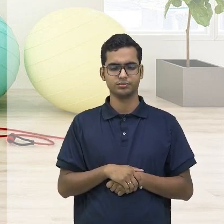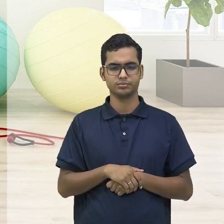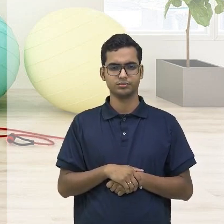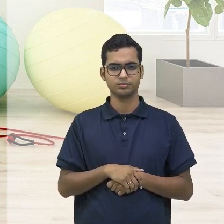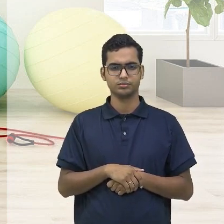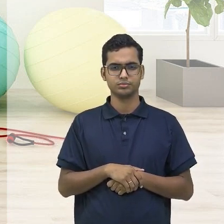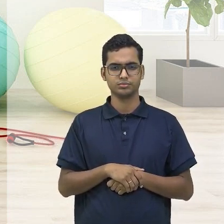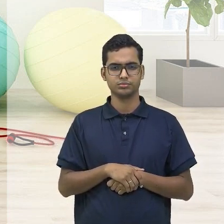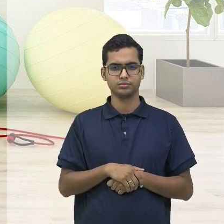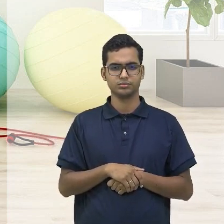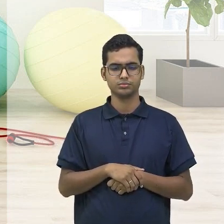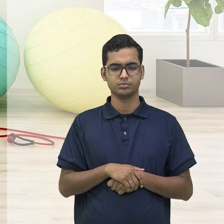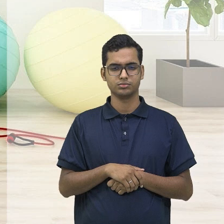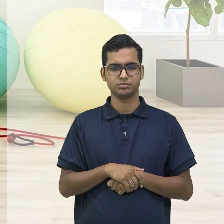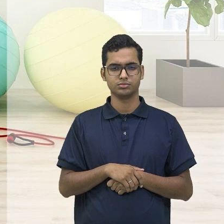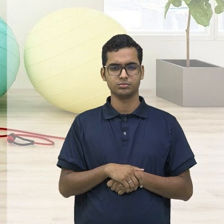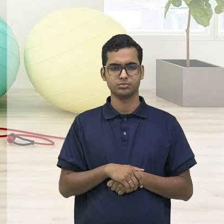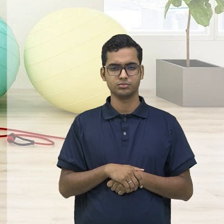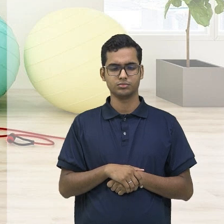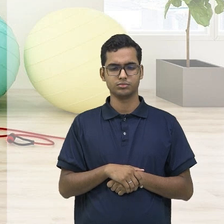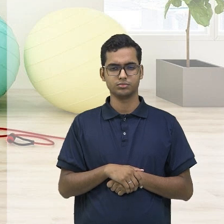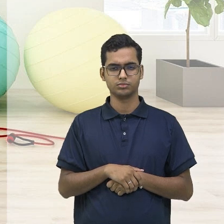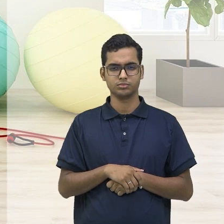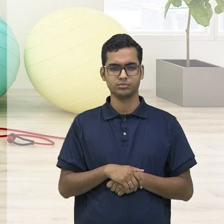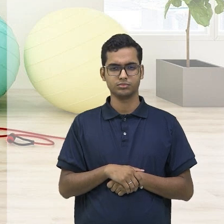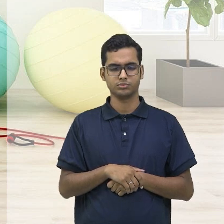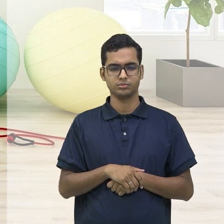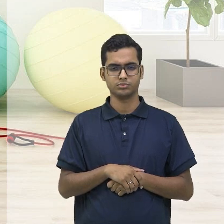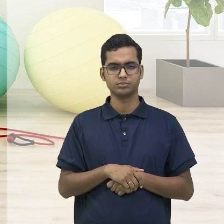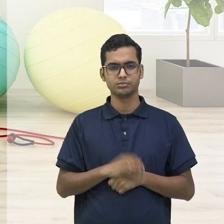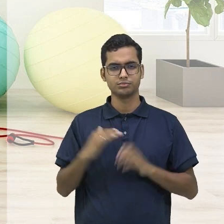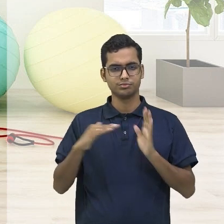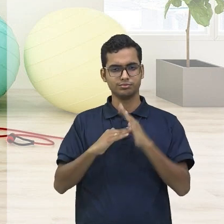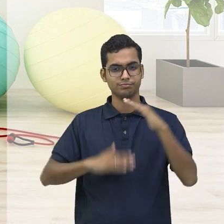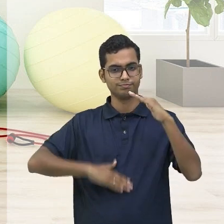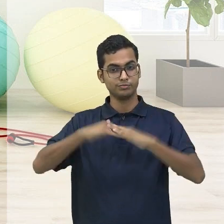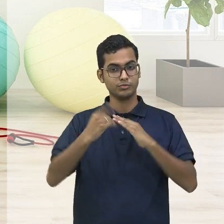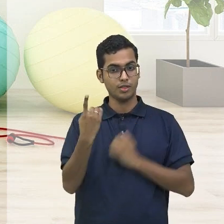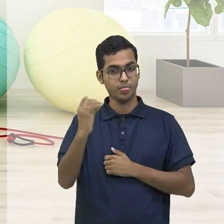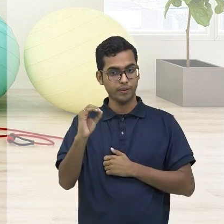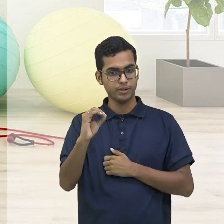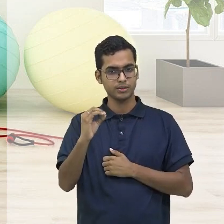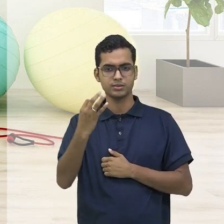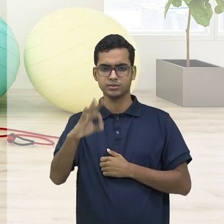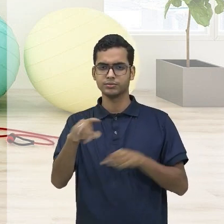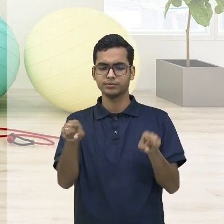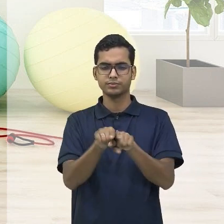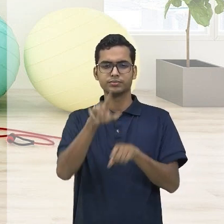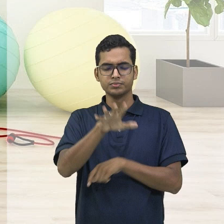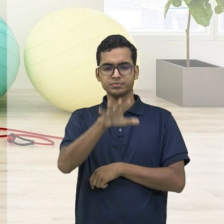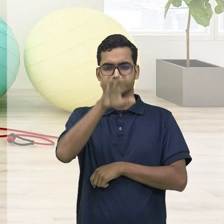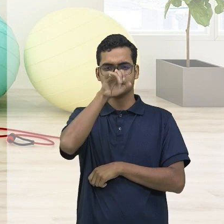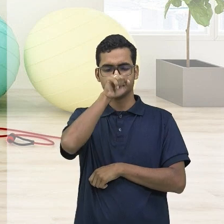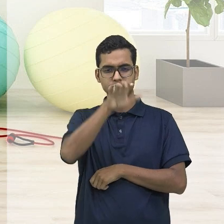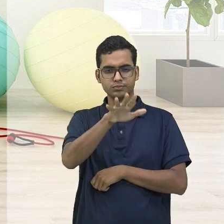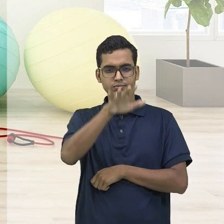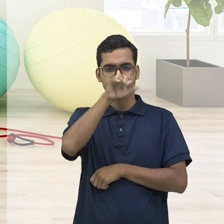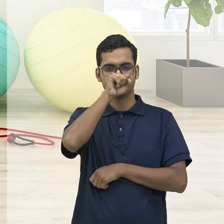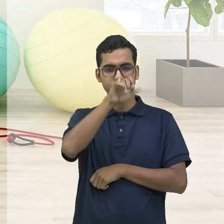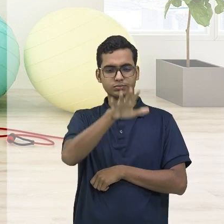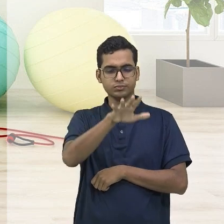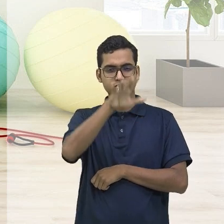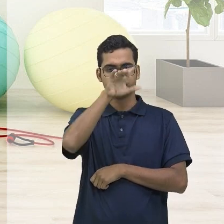6, 7, 8, 9, 10. Respira. A professora já está